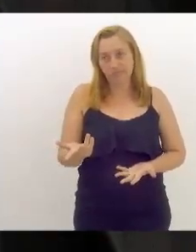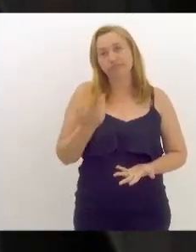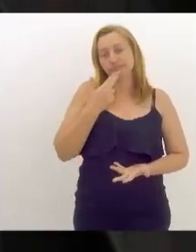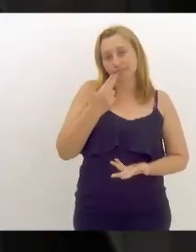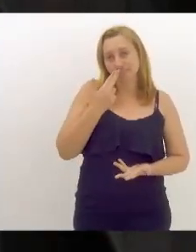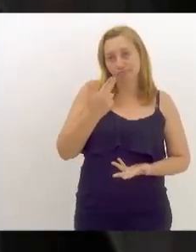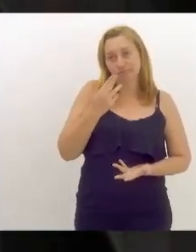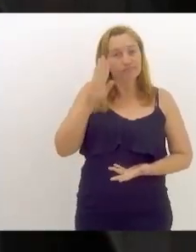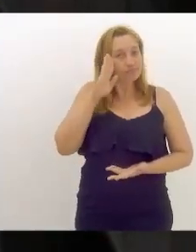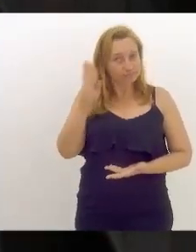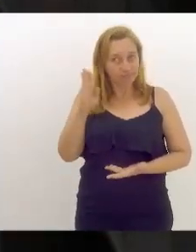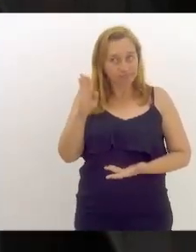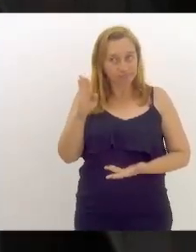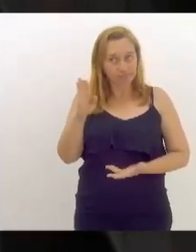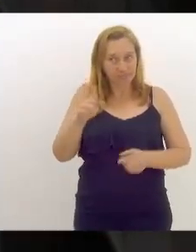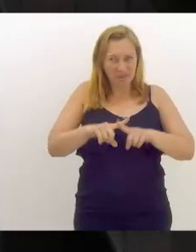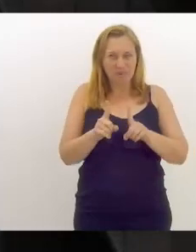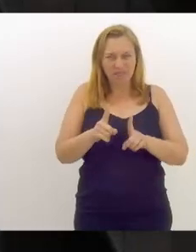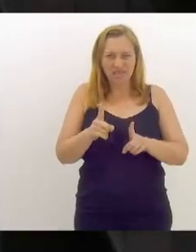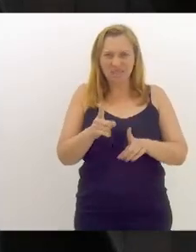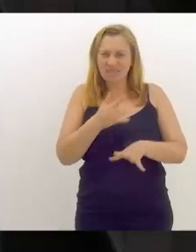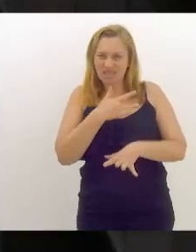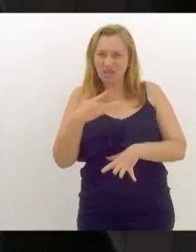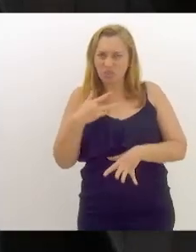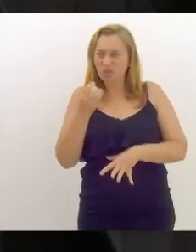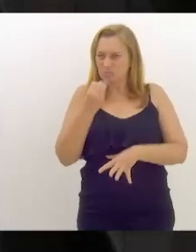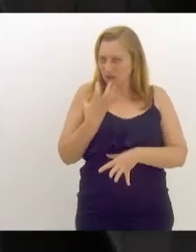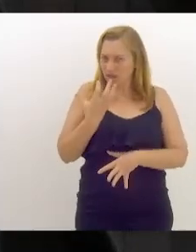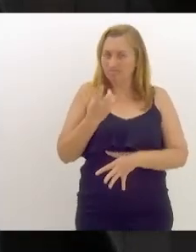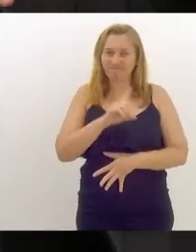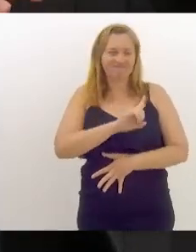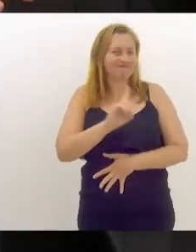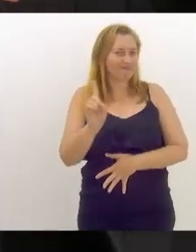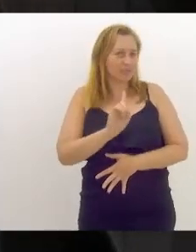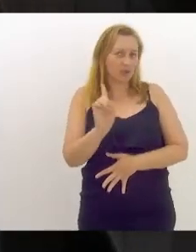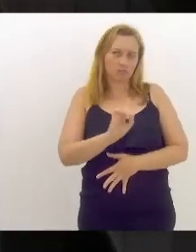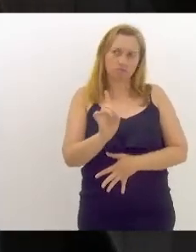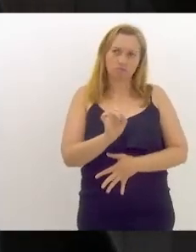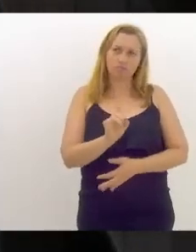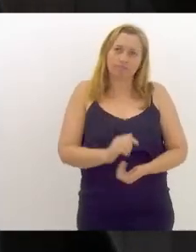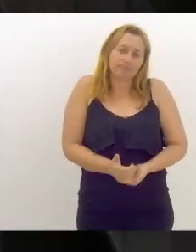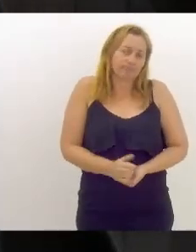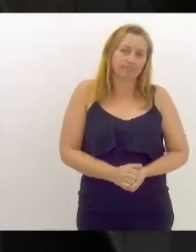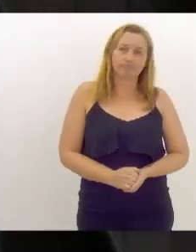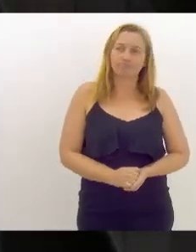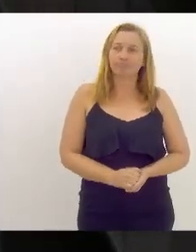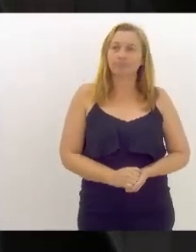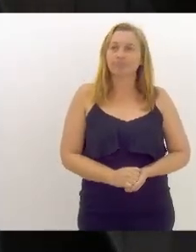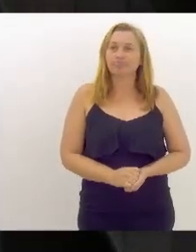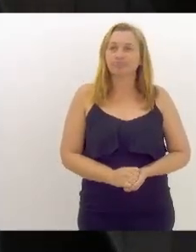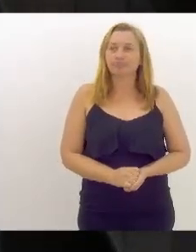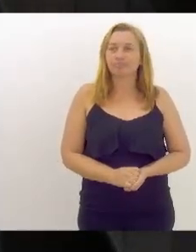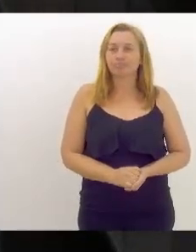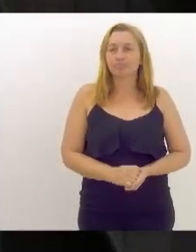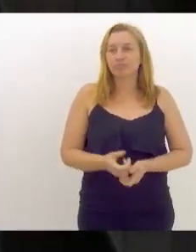cigarro é fundamental, mas é bem essencial? Evidentemente que não. Arma é bem